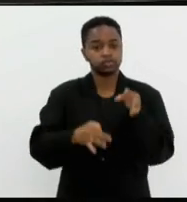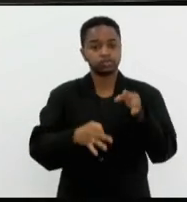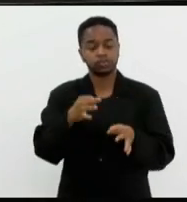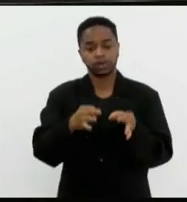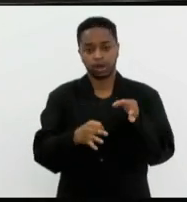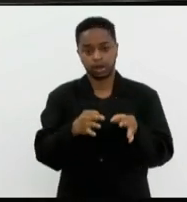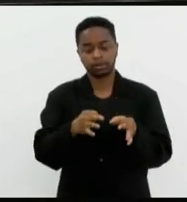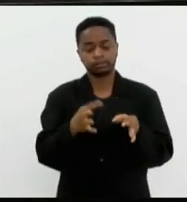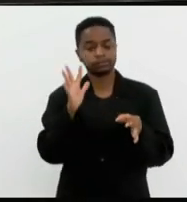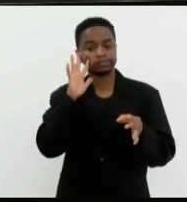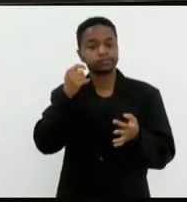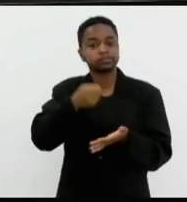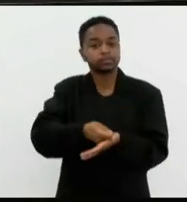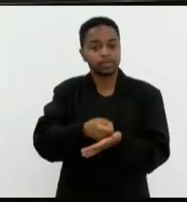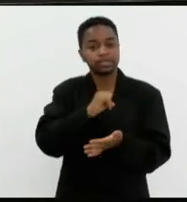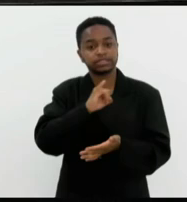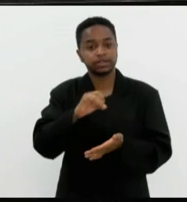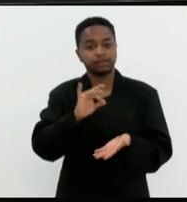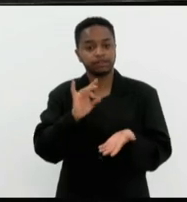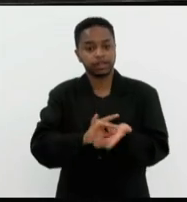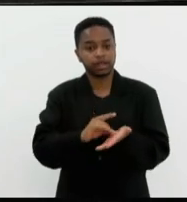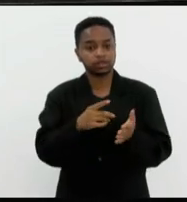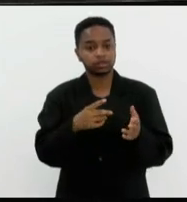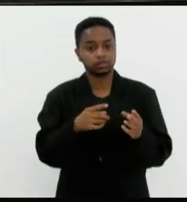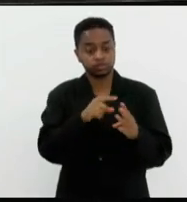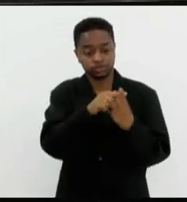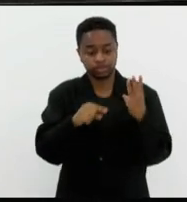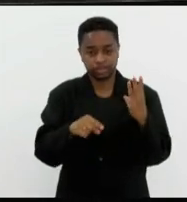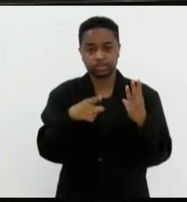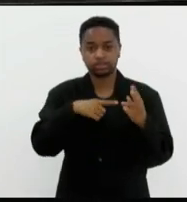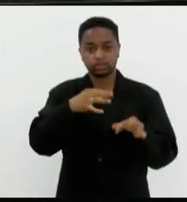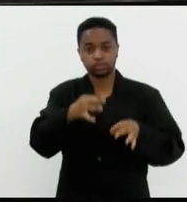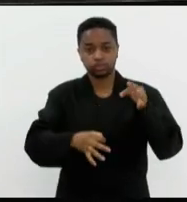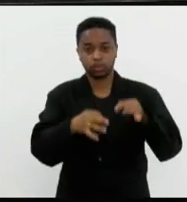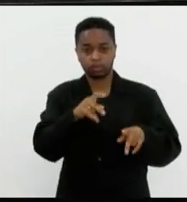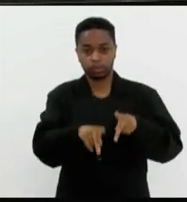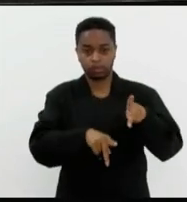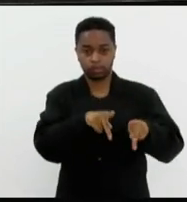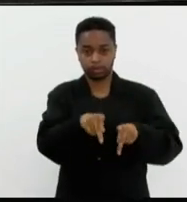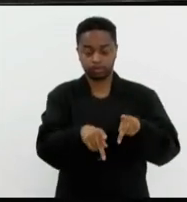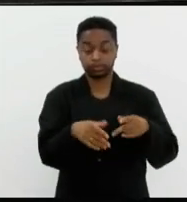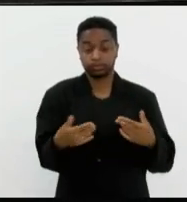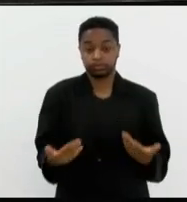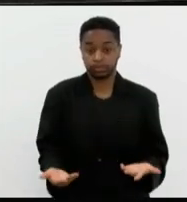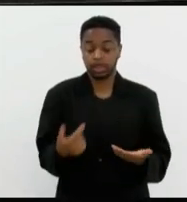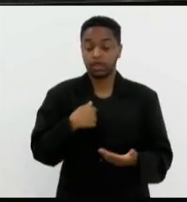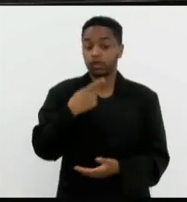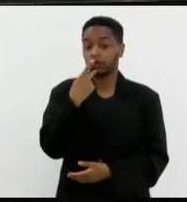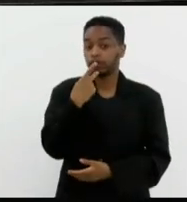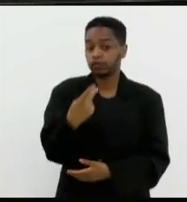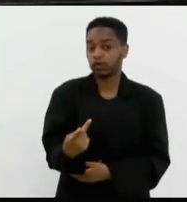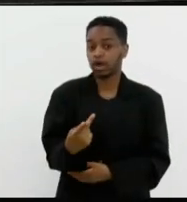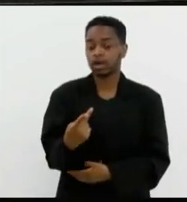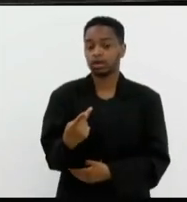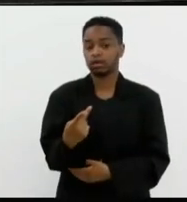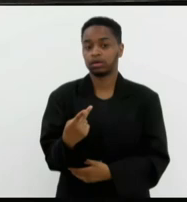né, decidir se os acusados vão a júri popular. Eu falo isso